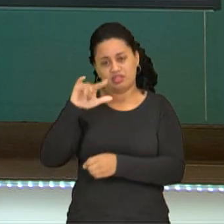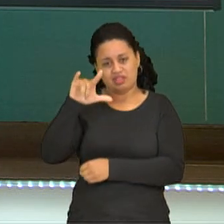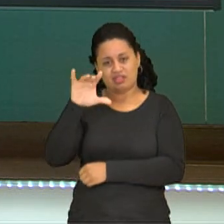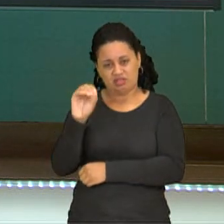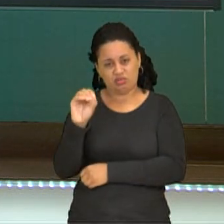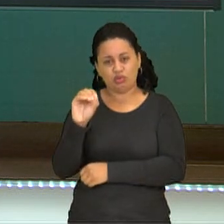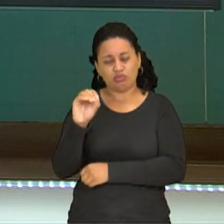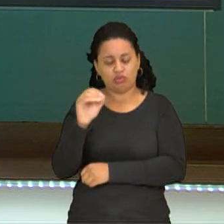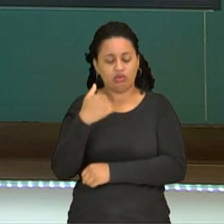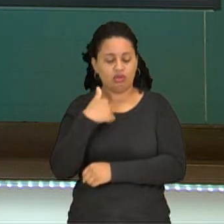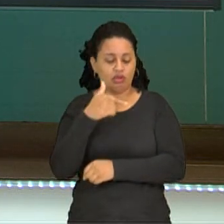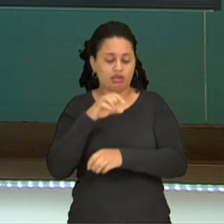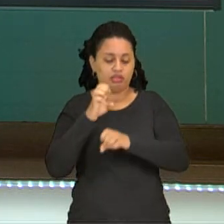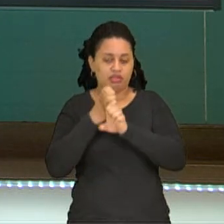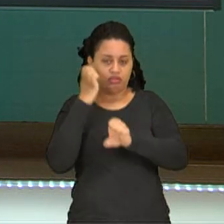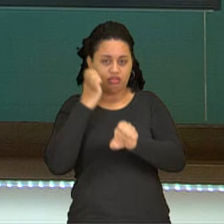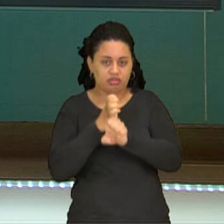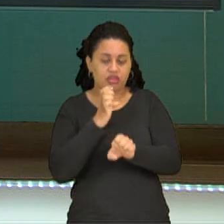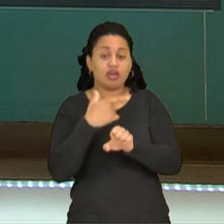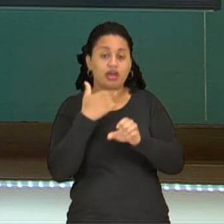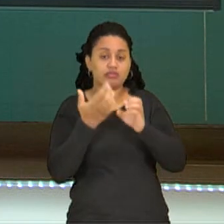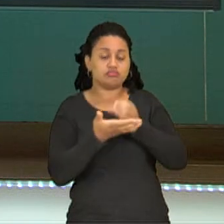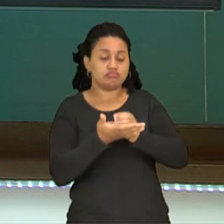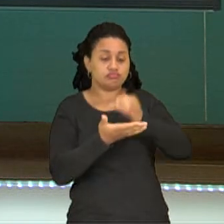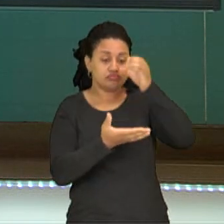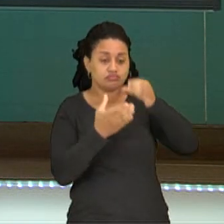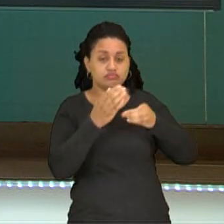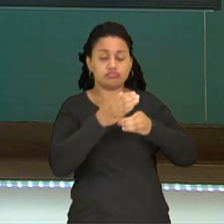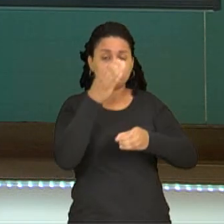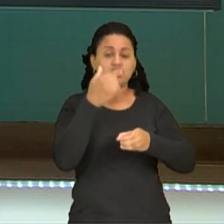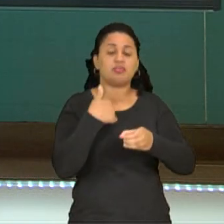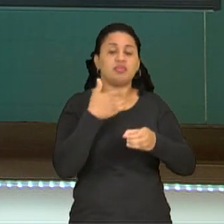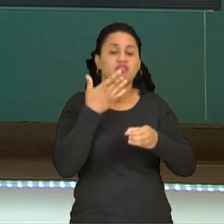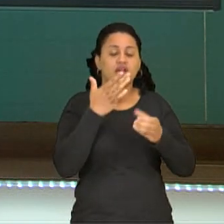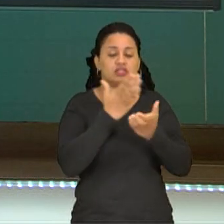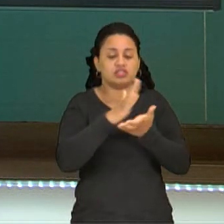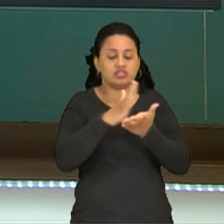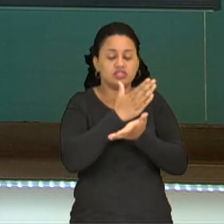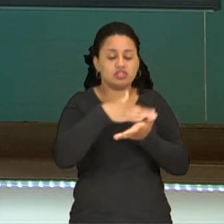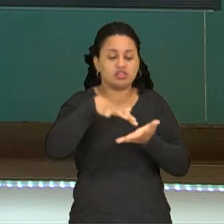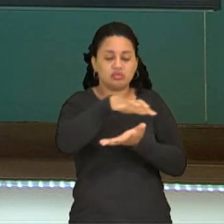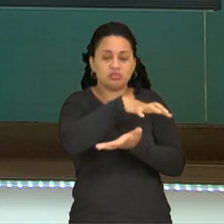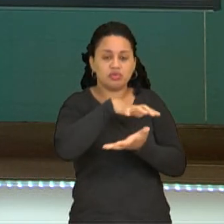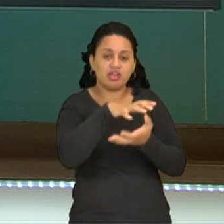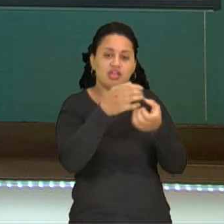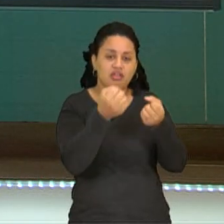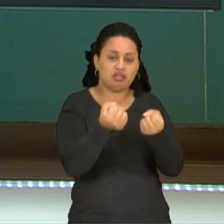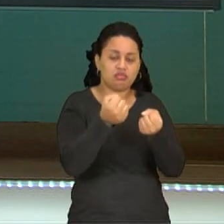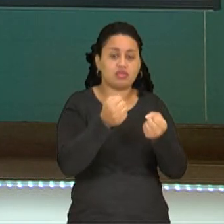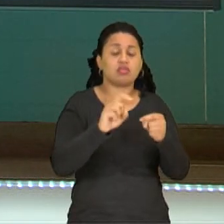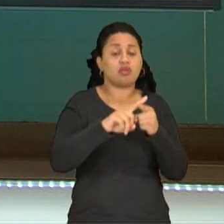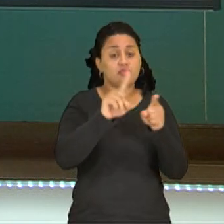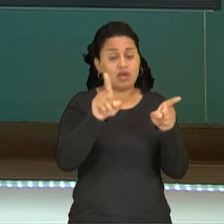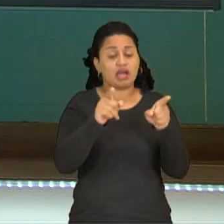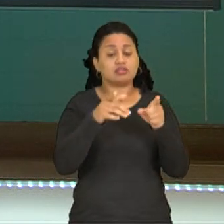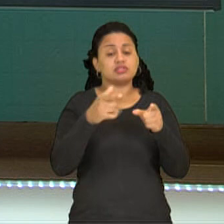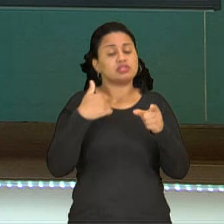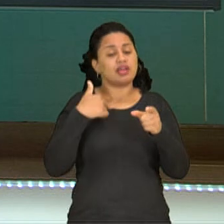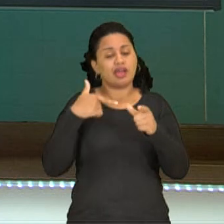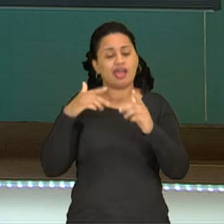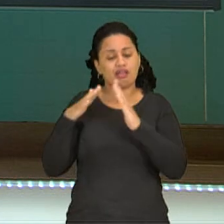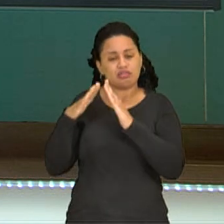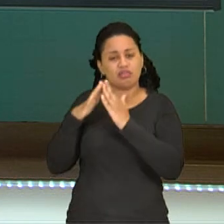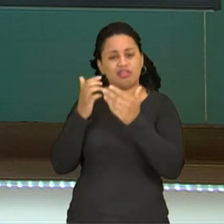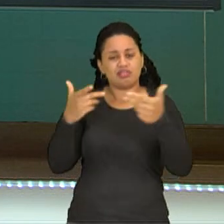termos de cálculo de engenharia é exatamente o cilindro, porque ele facilita, ele distribui melhor as tensões. Mas no caso da embalagem, vai